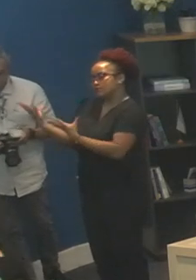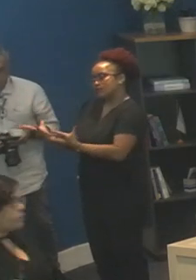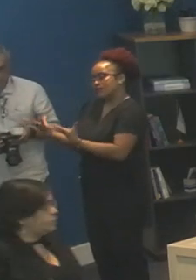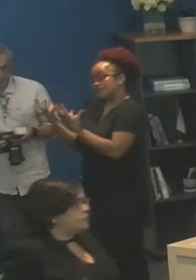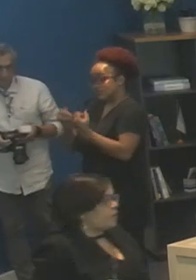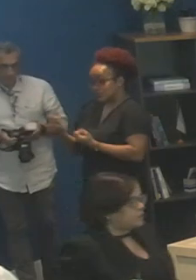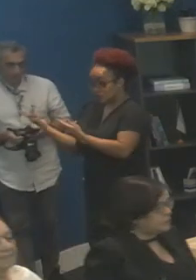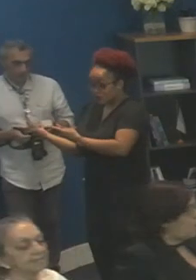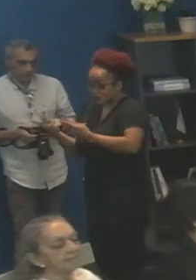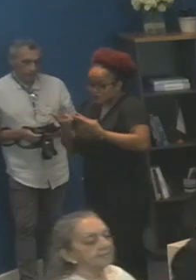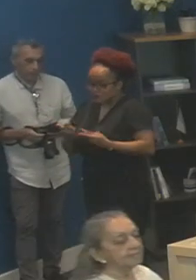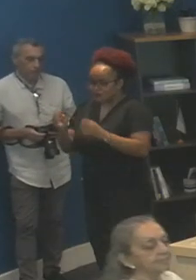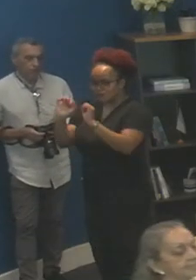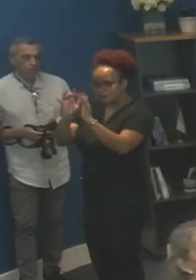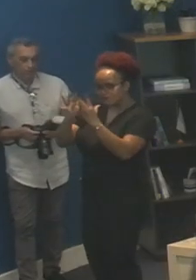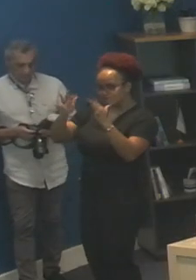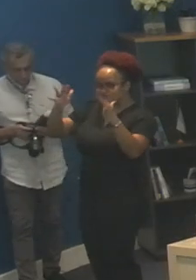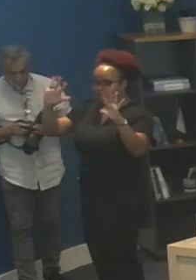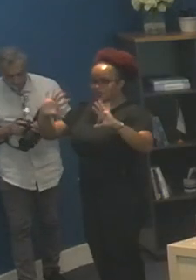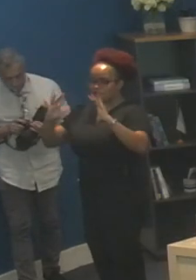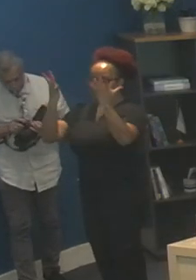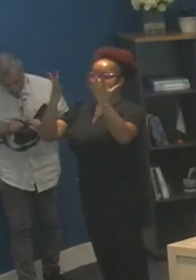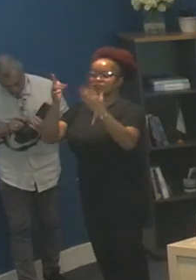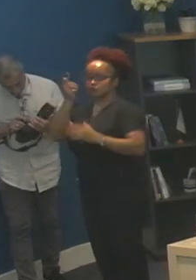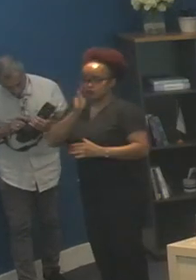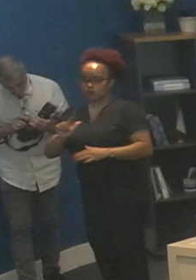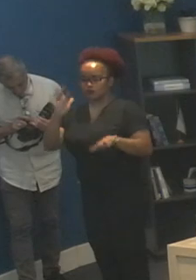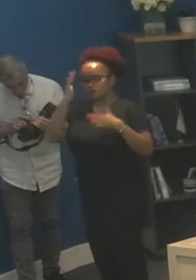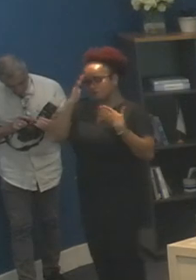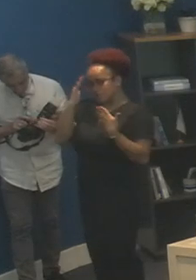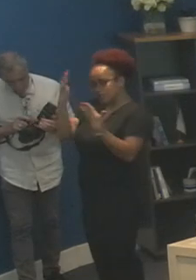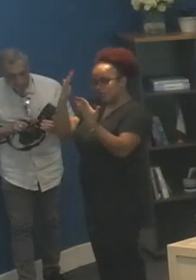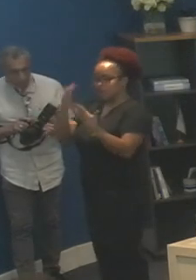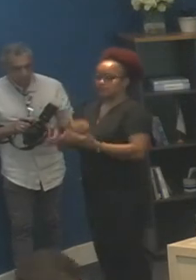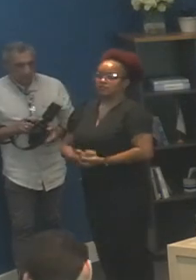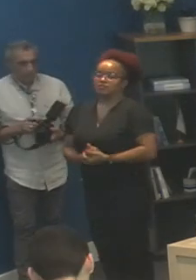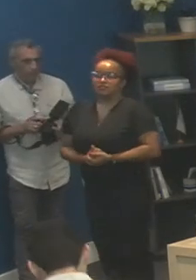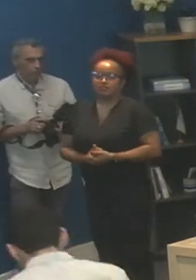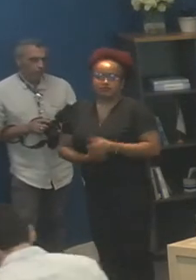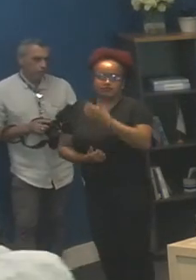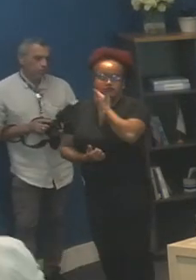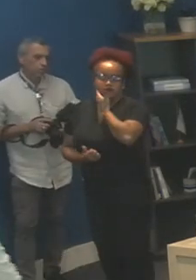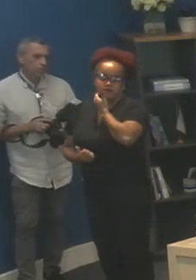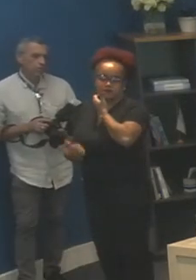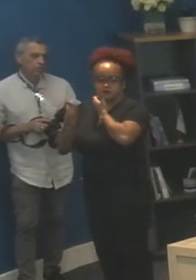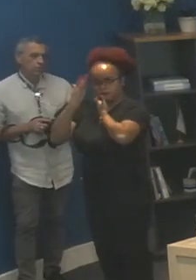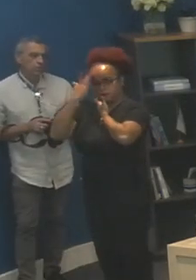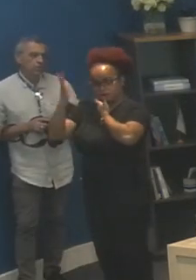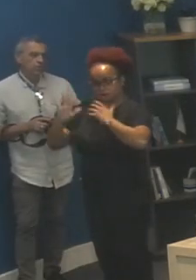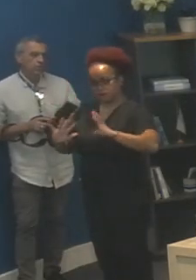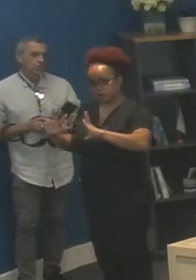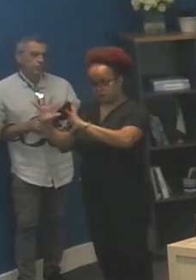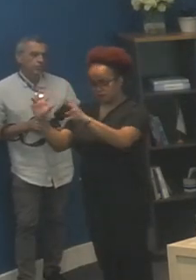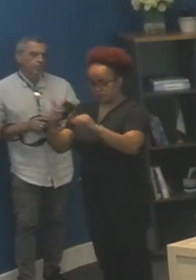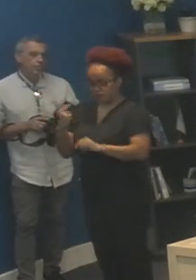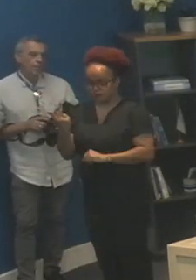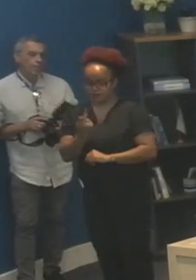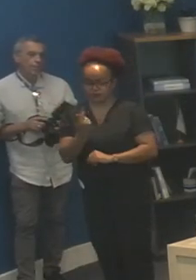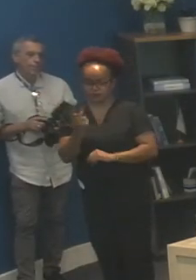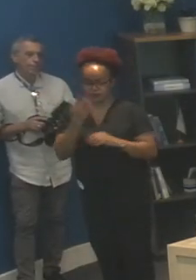para abrilhantar o nosso evento. Mais uma vez, muito obrigado a todos os dois que estão